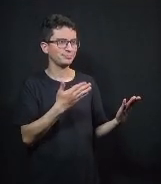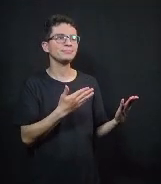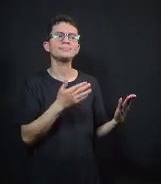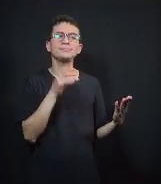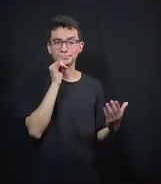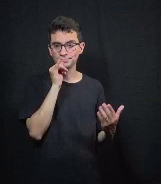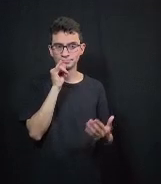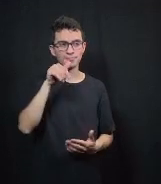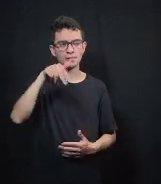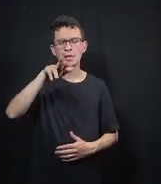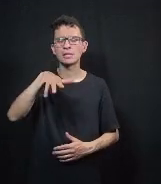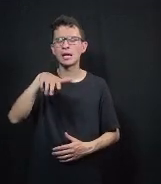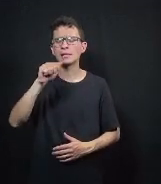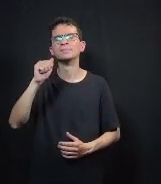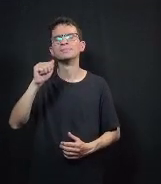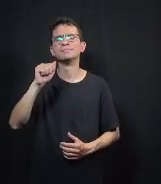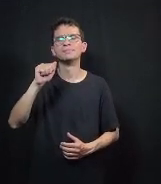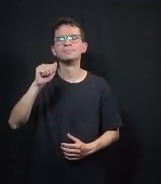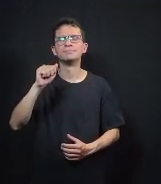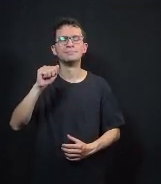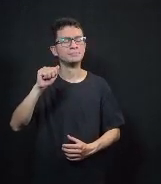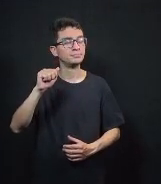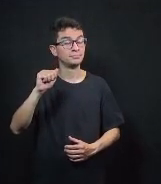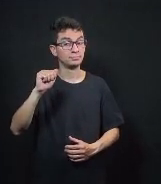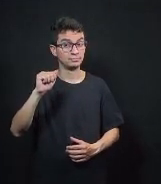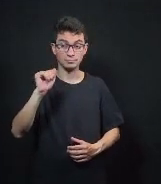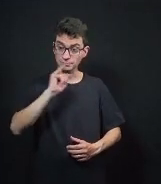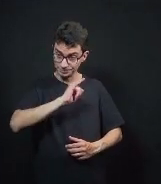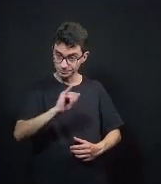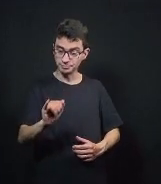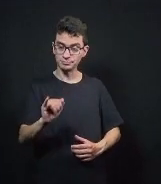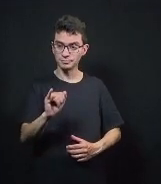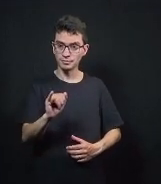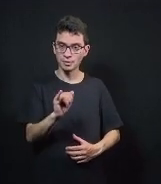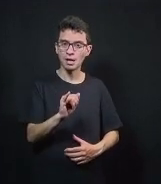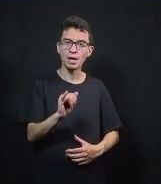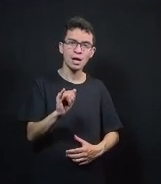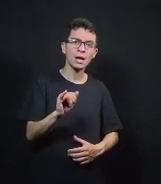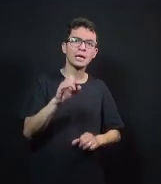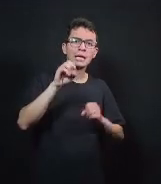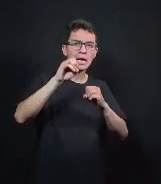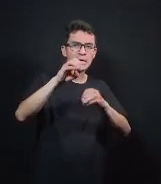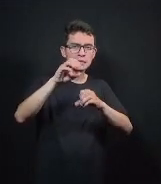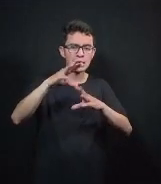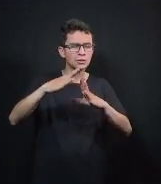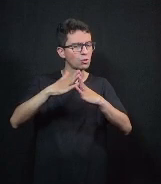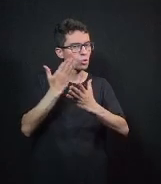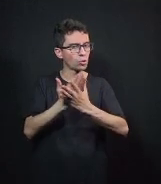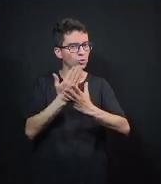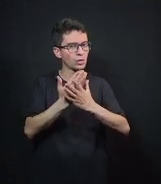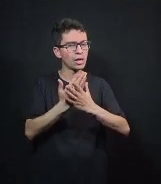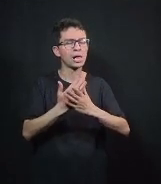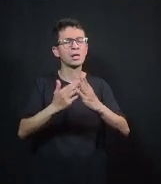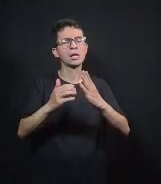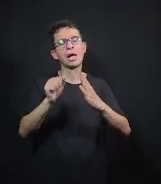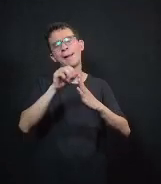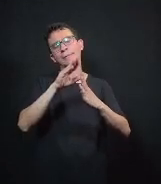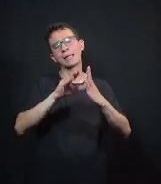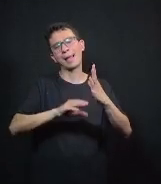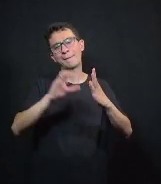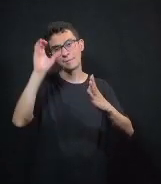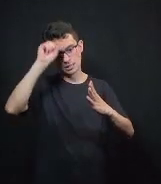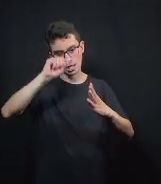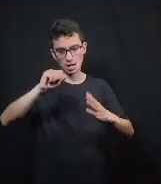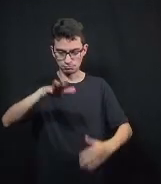que você está, o que vem é alfabetização, assim, a escola mesmo, a escola, a criança aprender desde